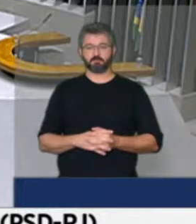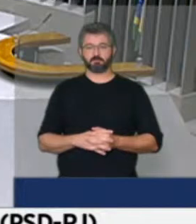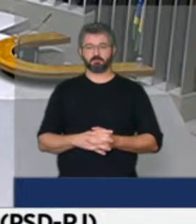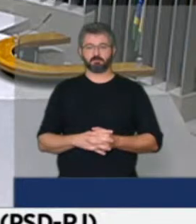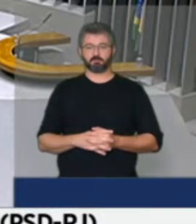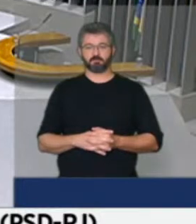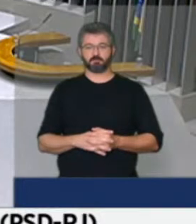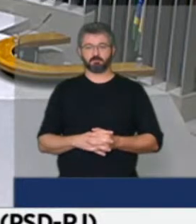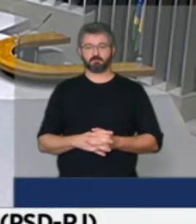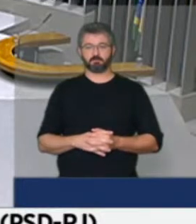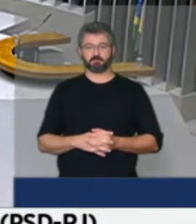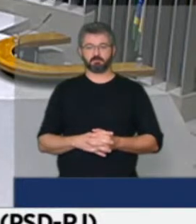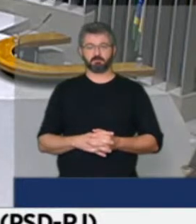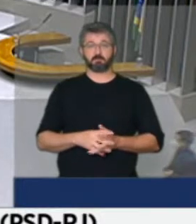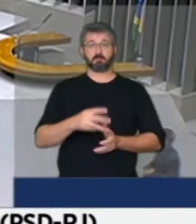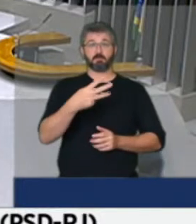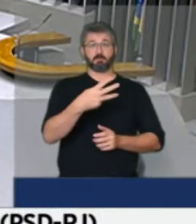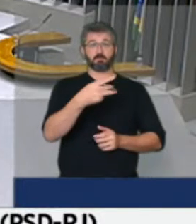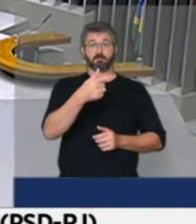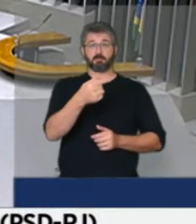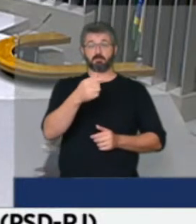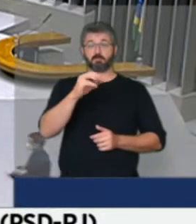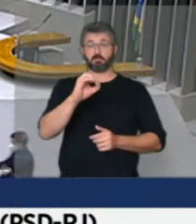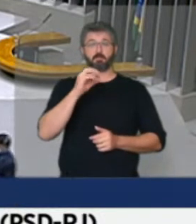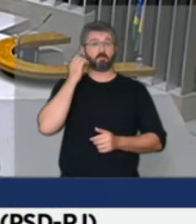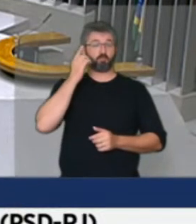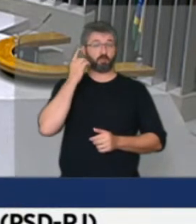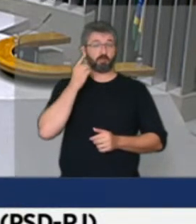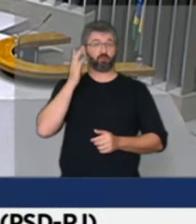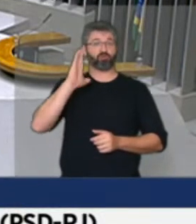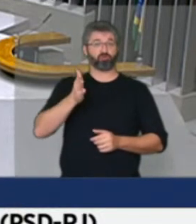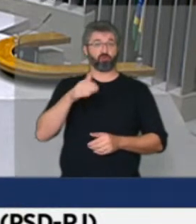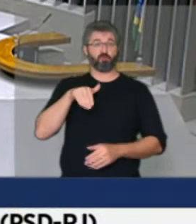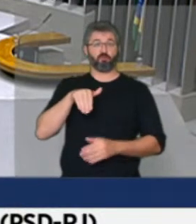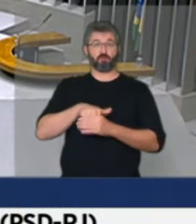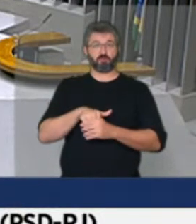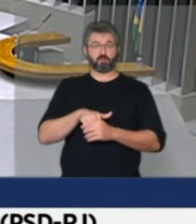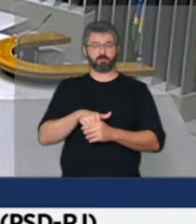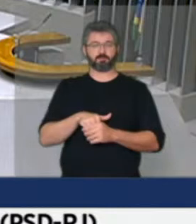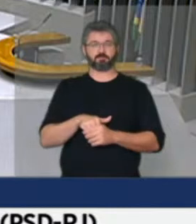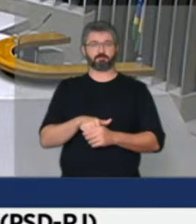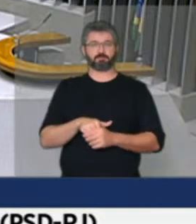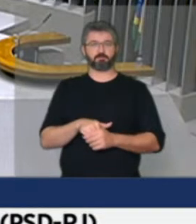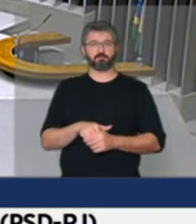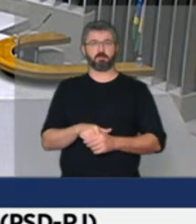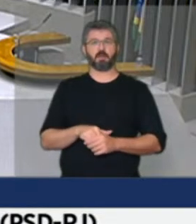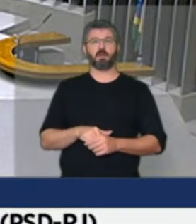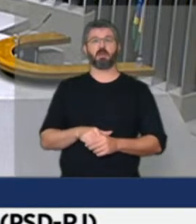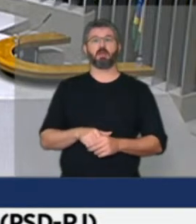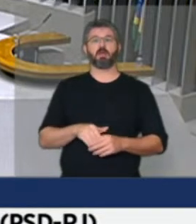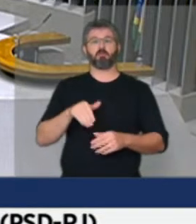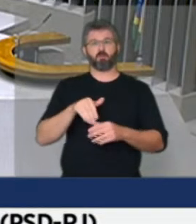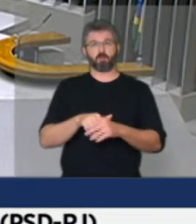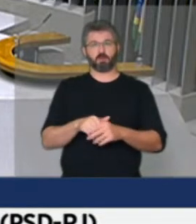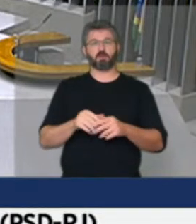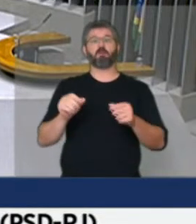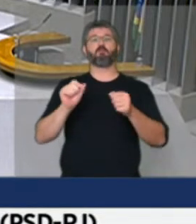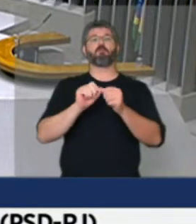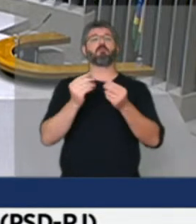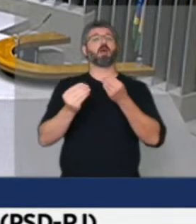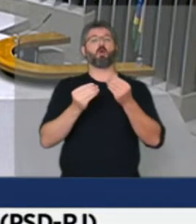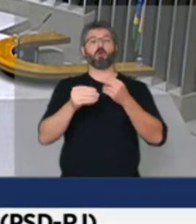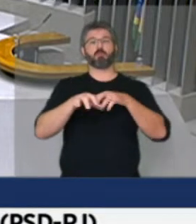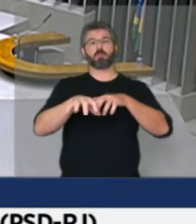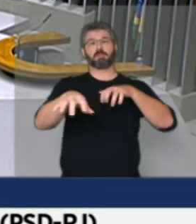Até agora, 370 deputados e deputadas já votaram. A votação é feita pelo sistema